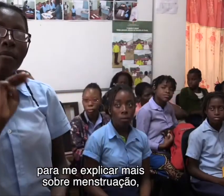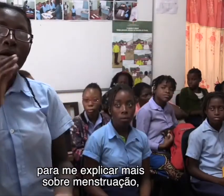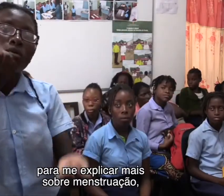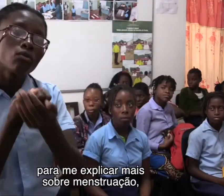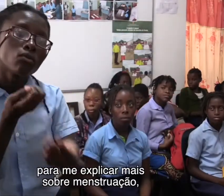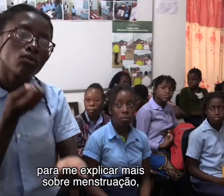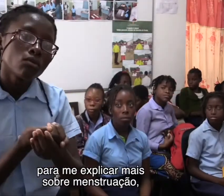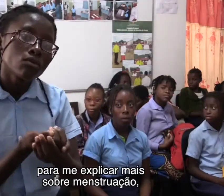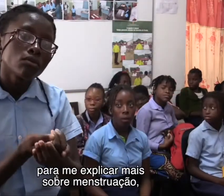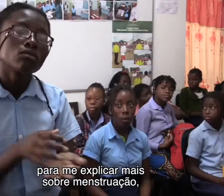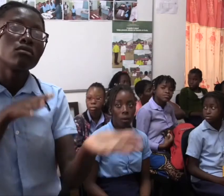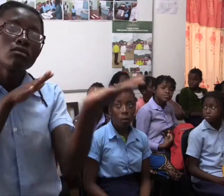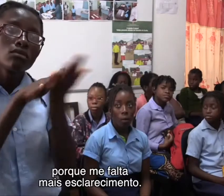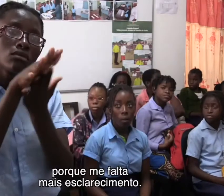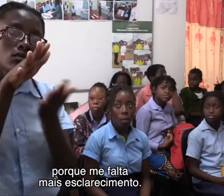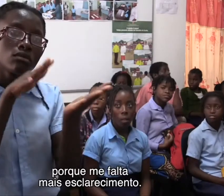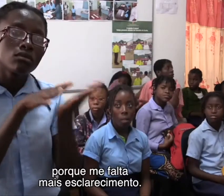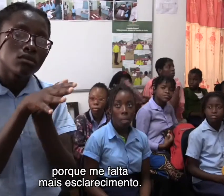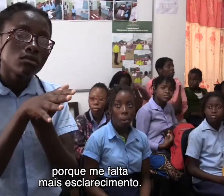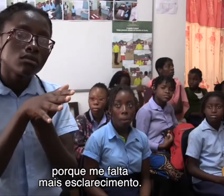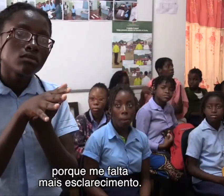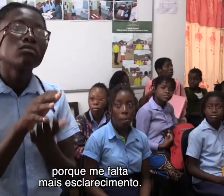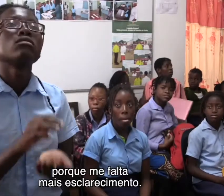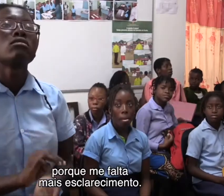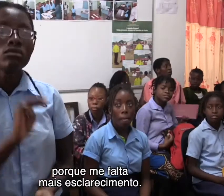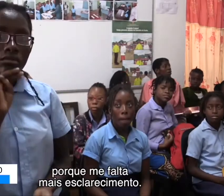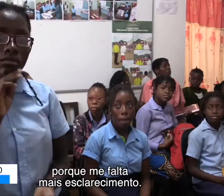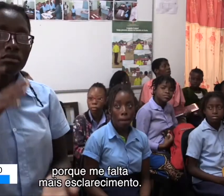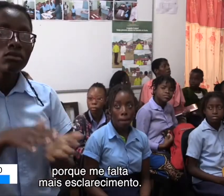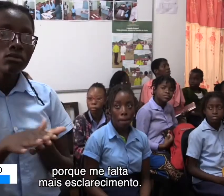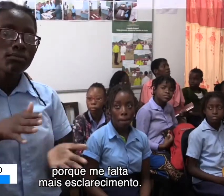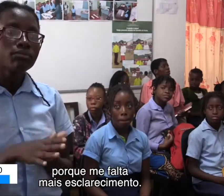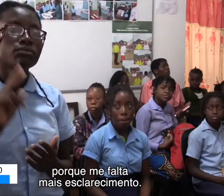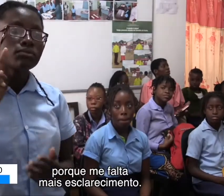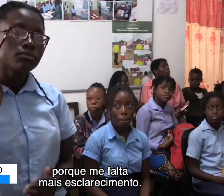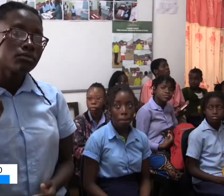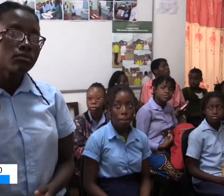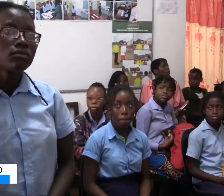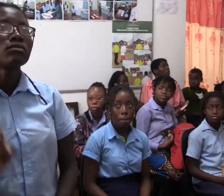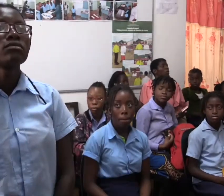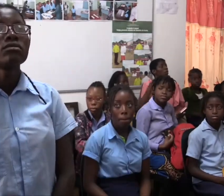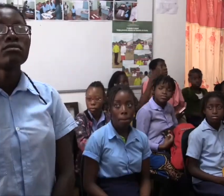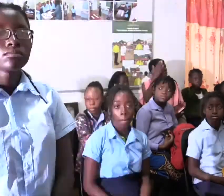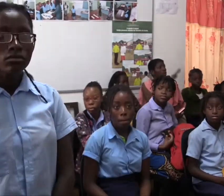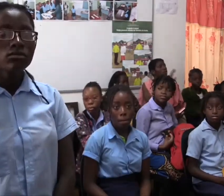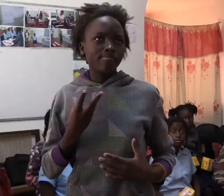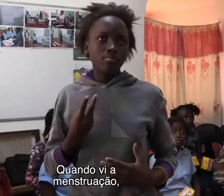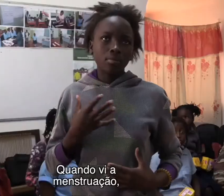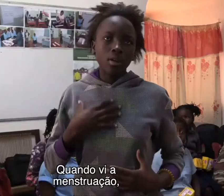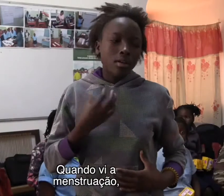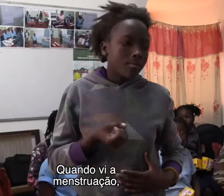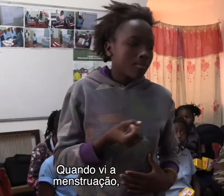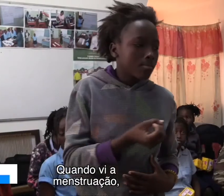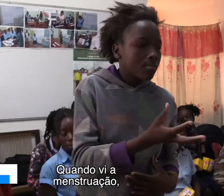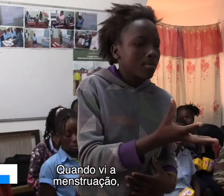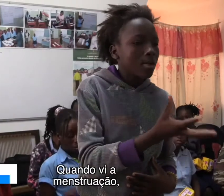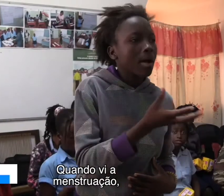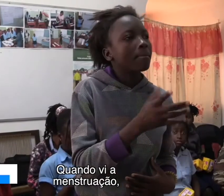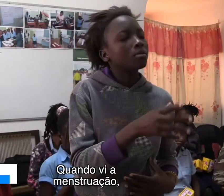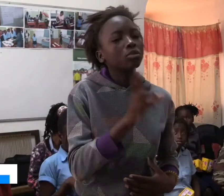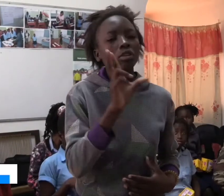mais sobre a menstruação, porque me falta mais esclarecimento. Quando vi a